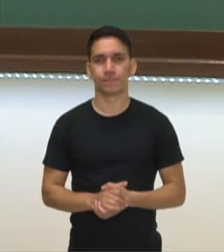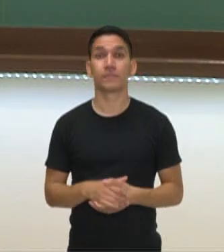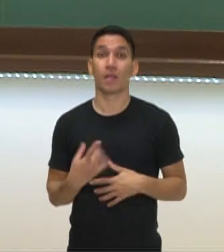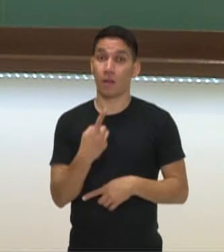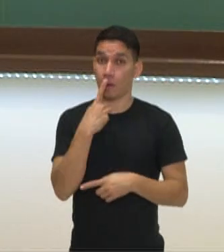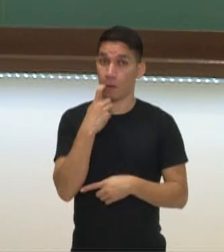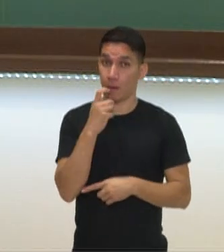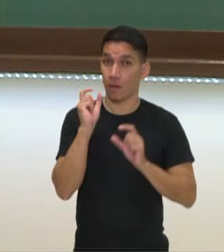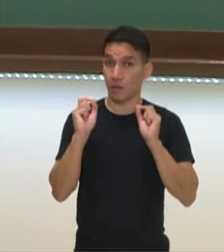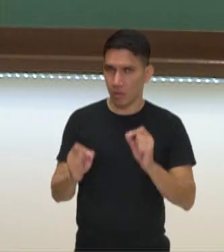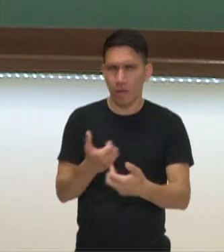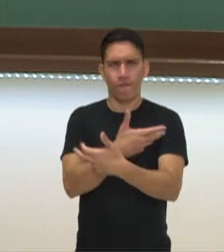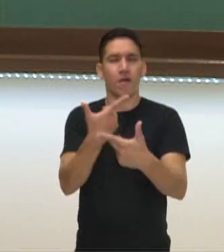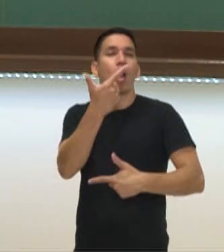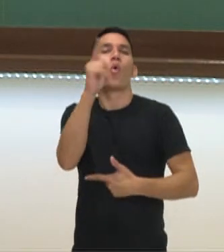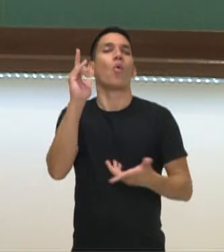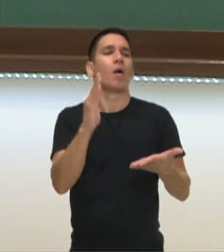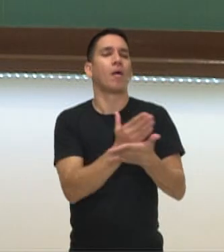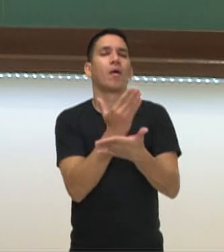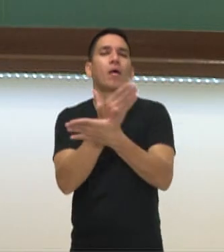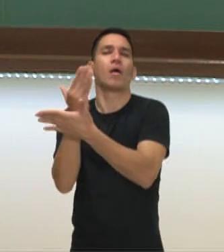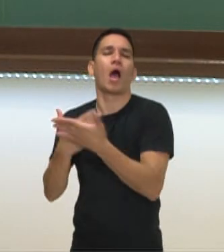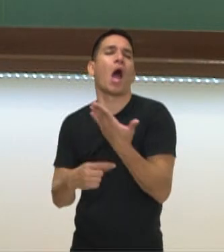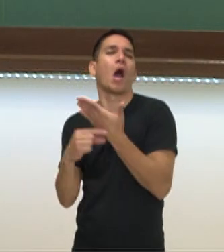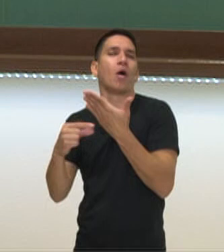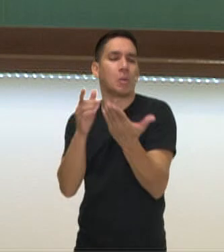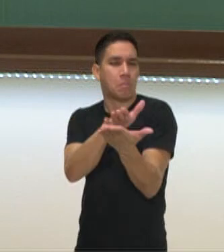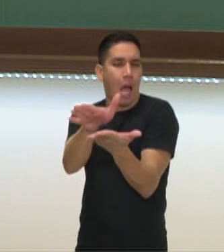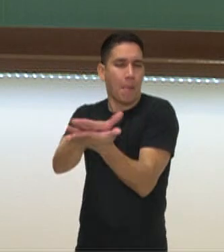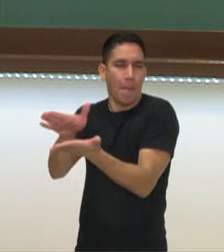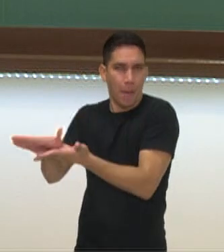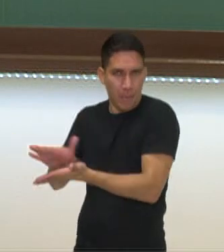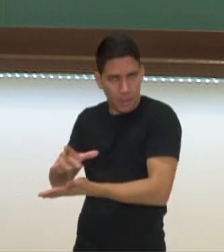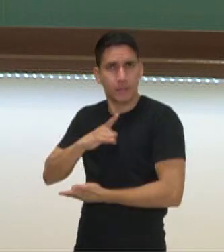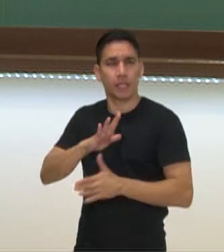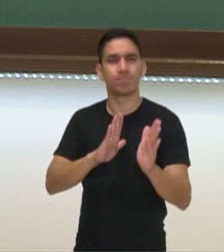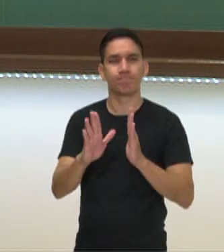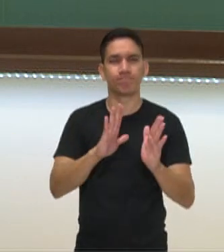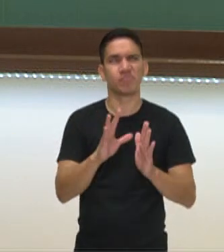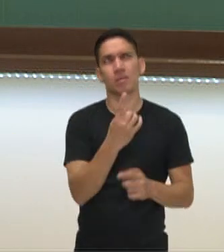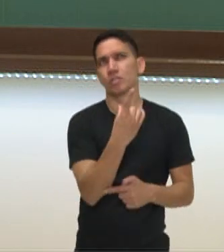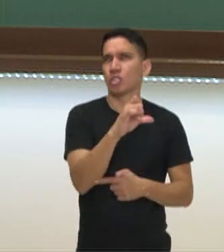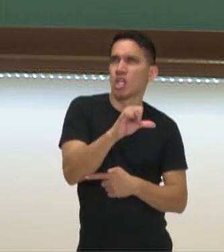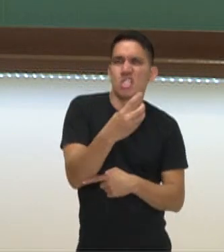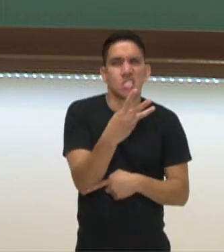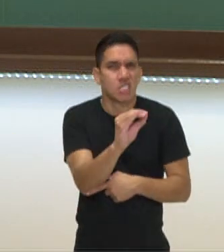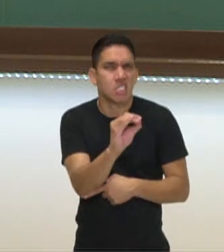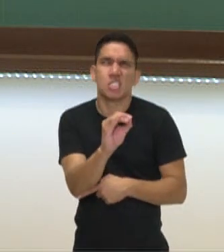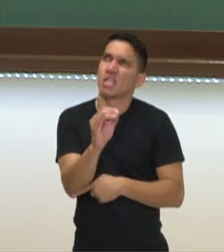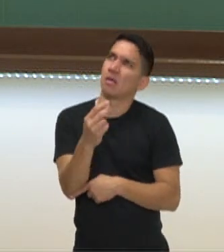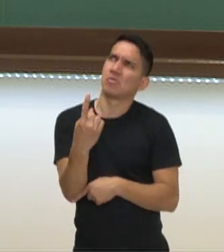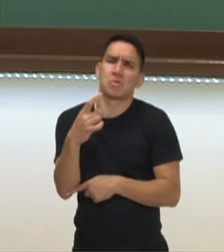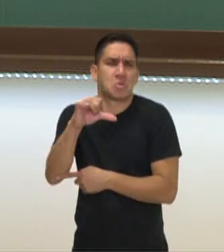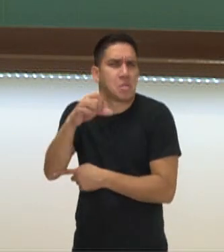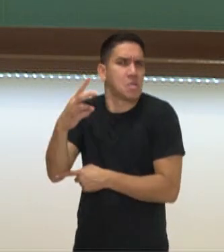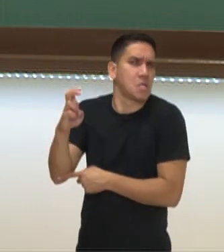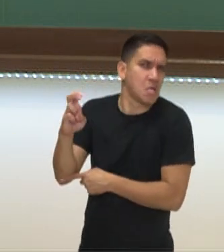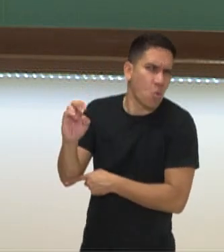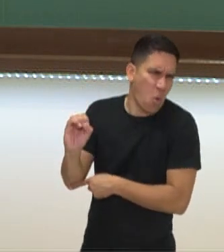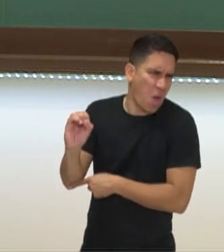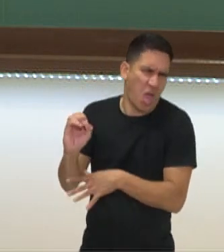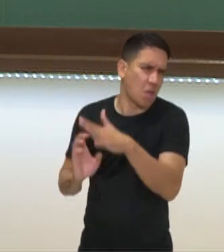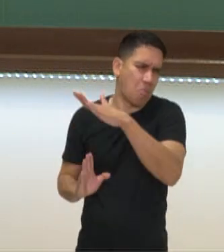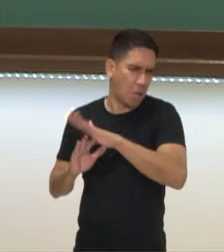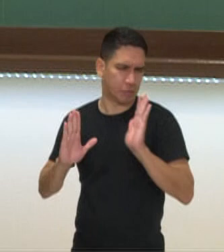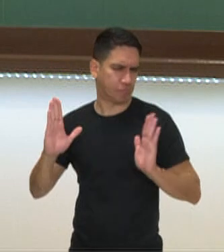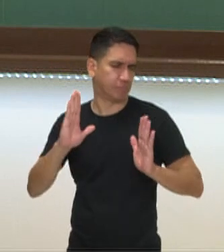Gilberto Freire e diversos outros autores que estavam publicando nessa época ali, 1930, 1950 no máximo,